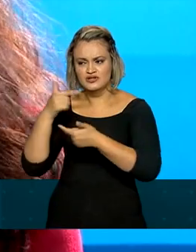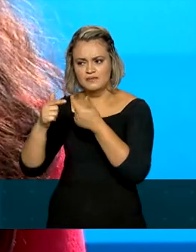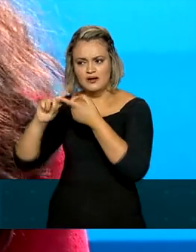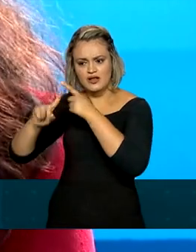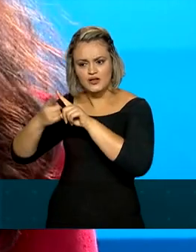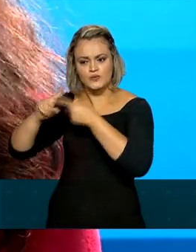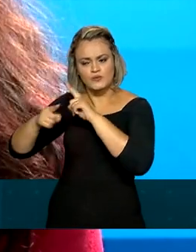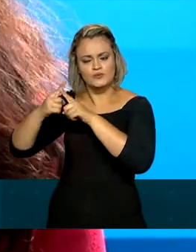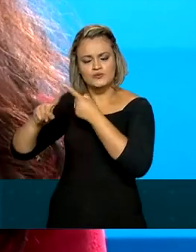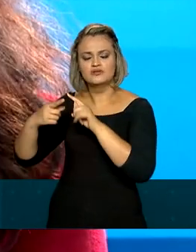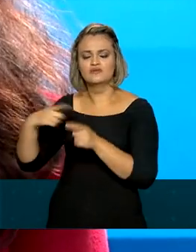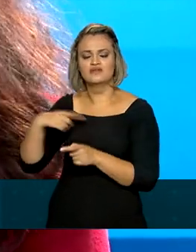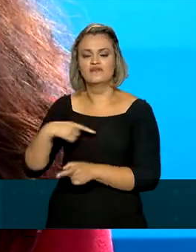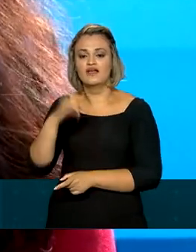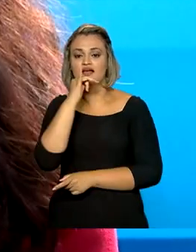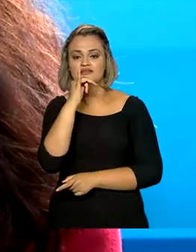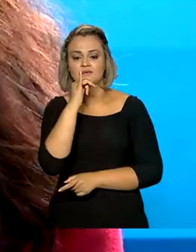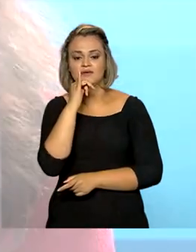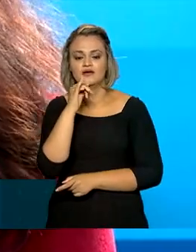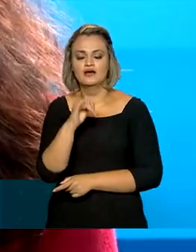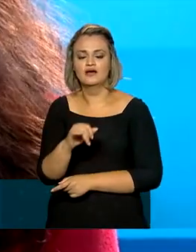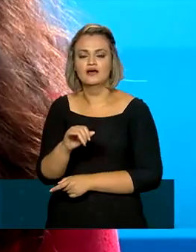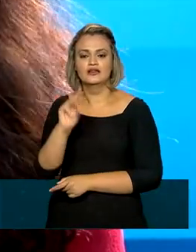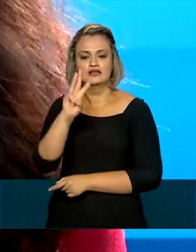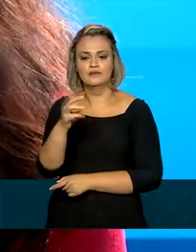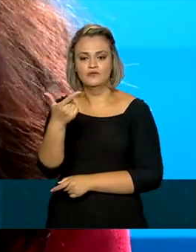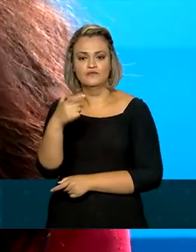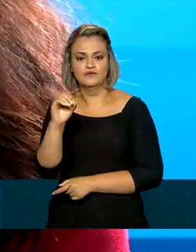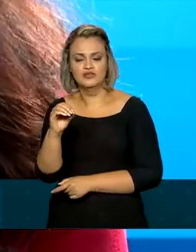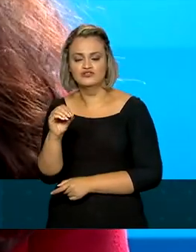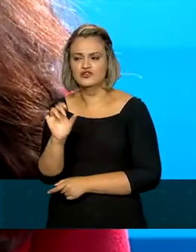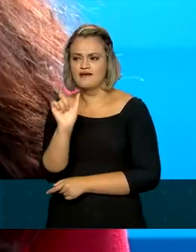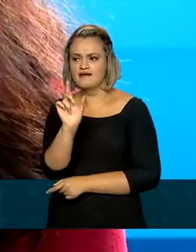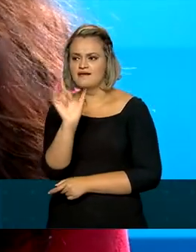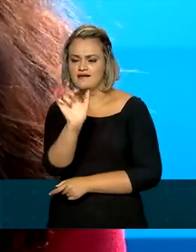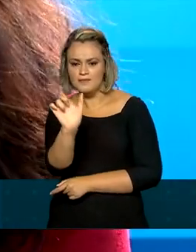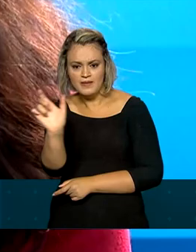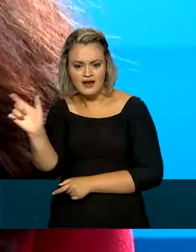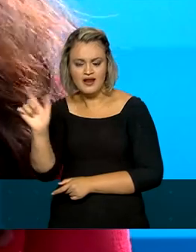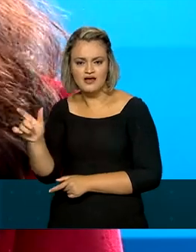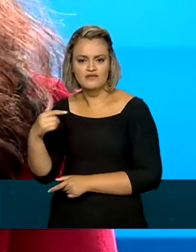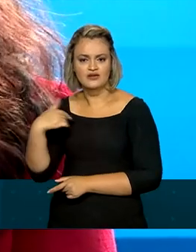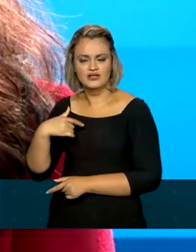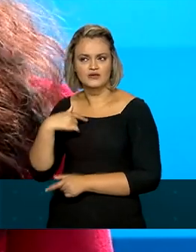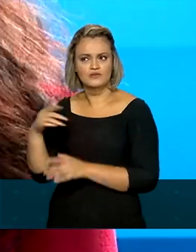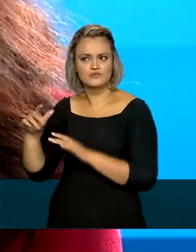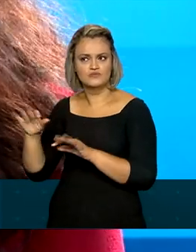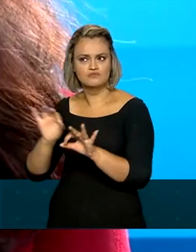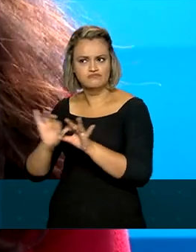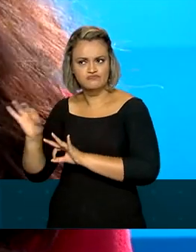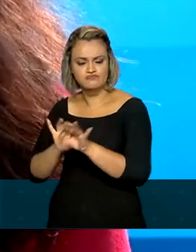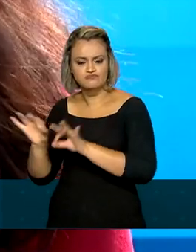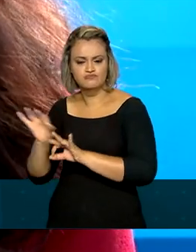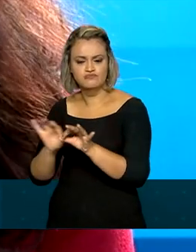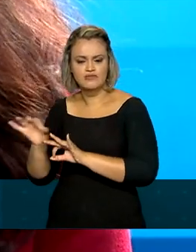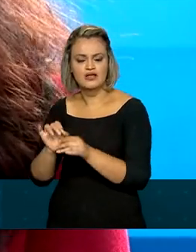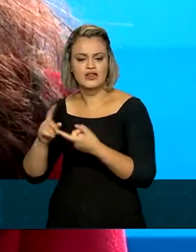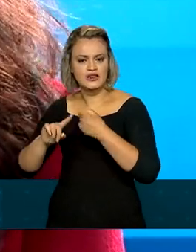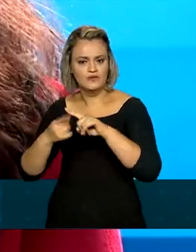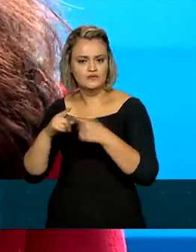negociação, porque, por exemplo, o W20 concorda cada palavra da nossa recomendação. Então, tem